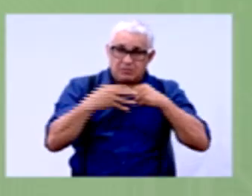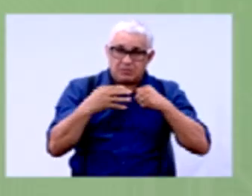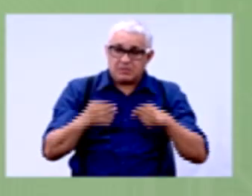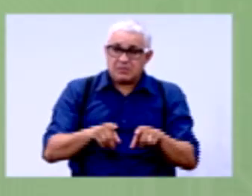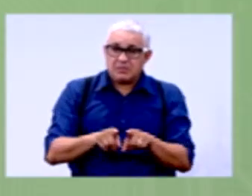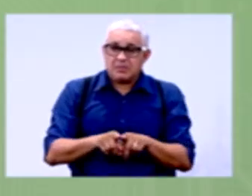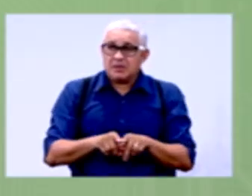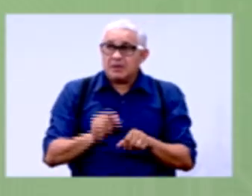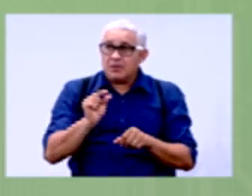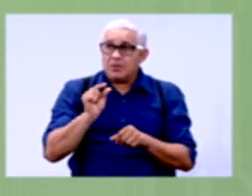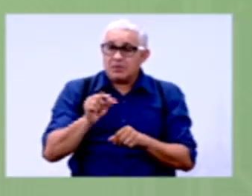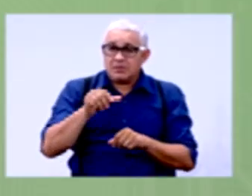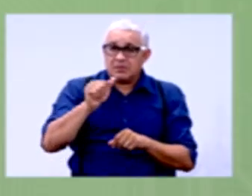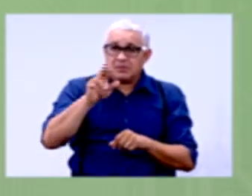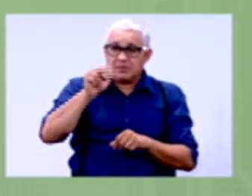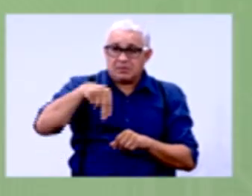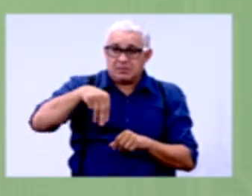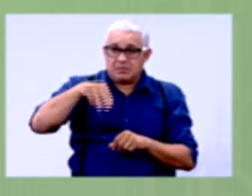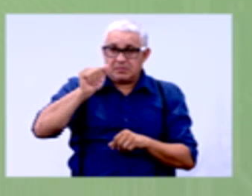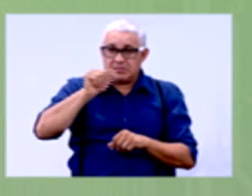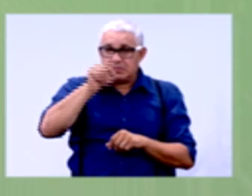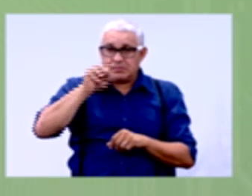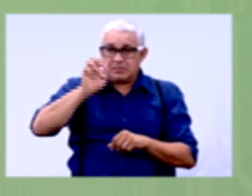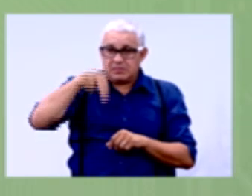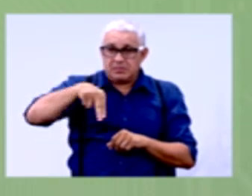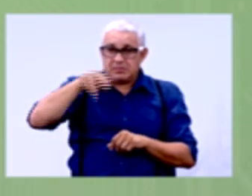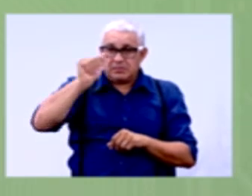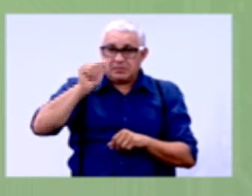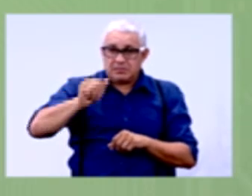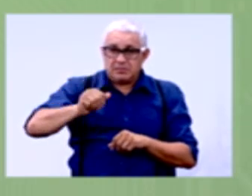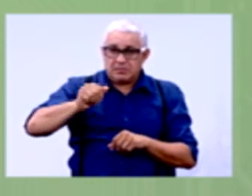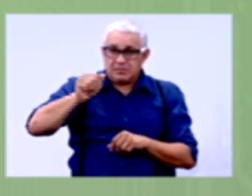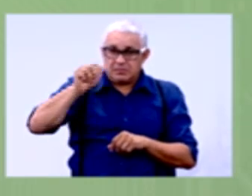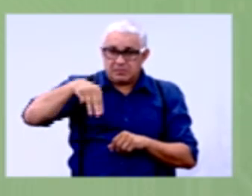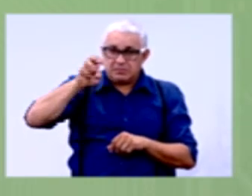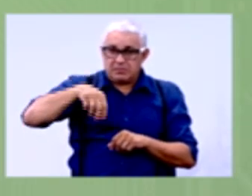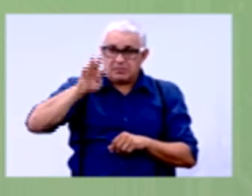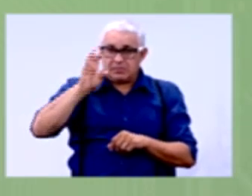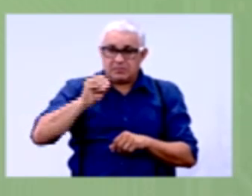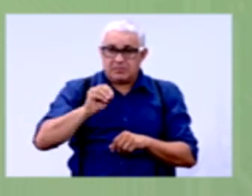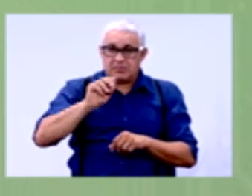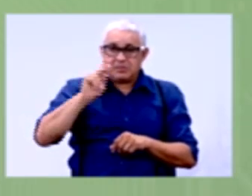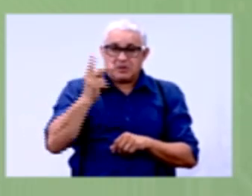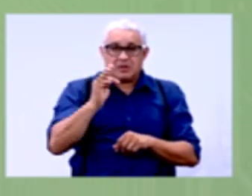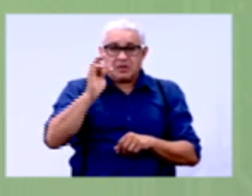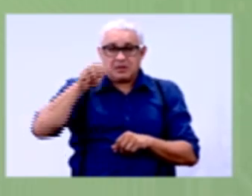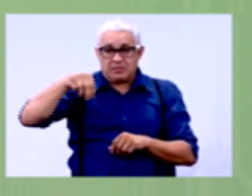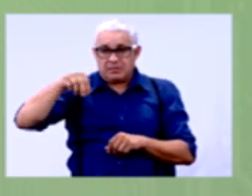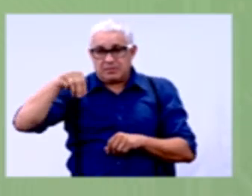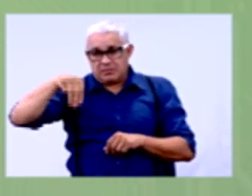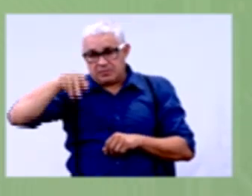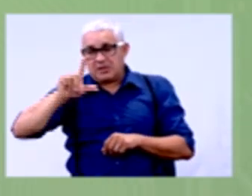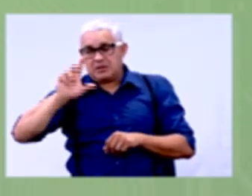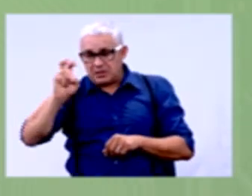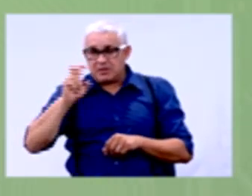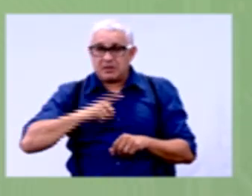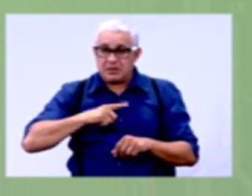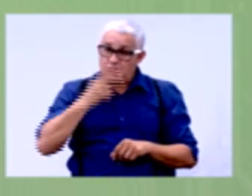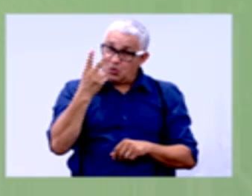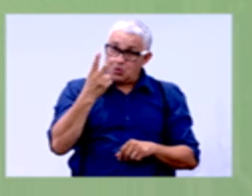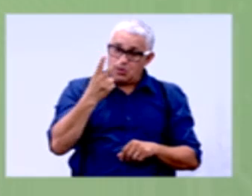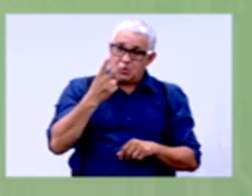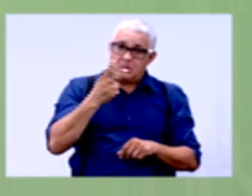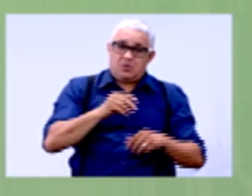Vamos falar um pouco sobre o armazenamento dela, né? No HTML5, existem dois meios eficazes de